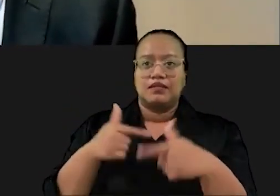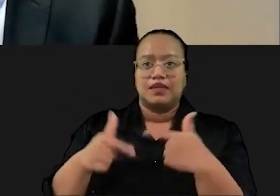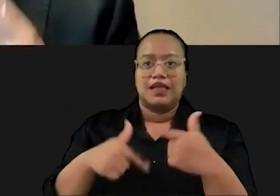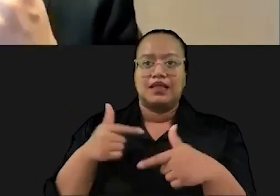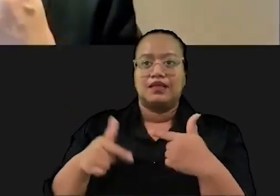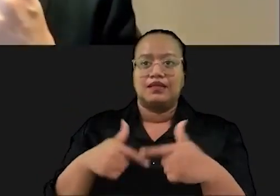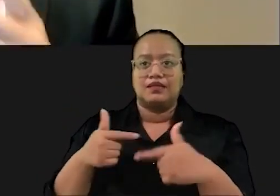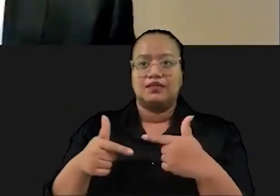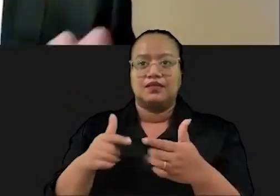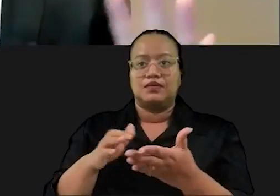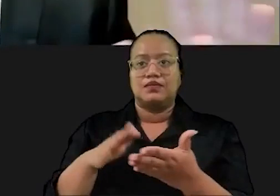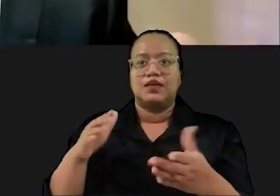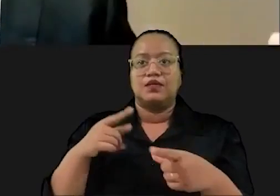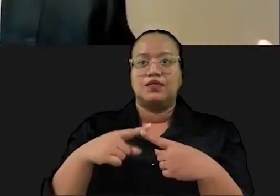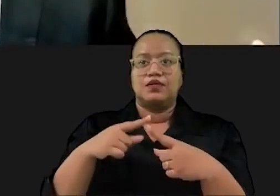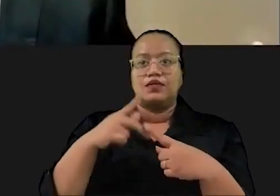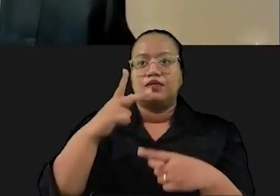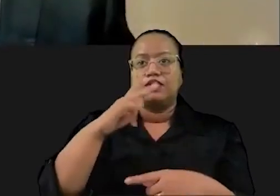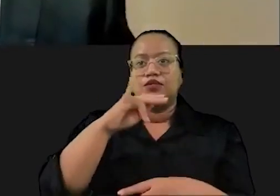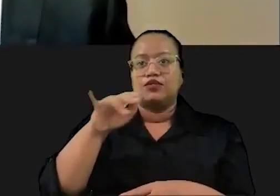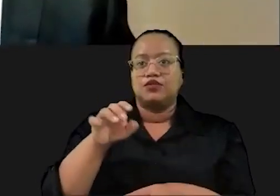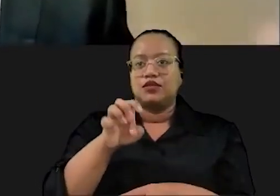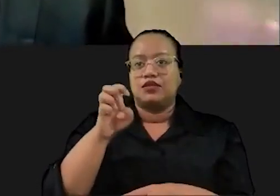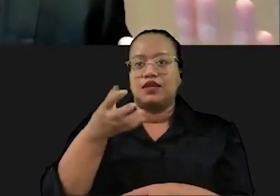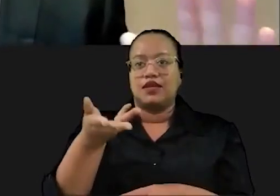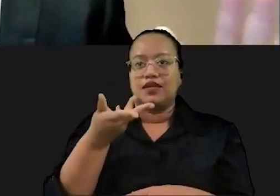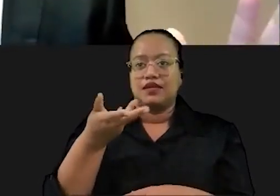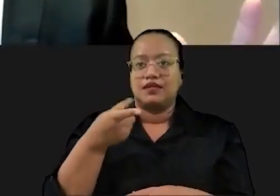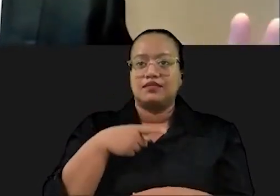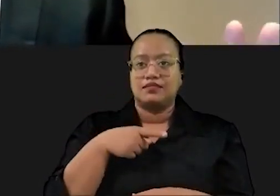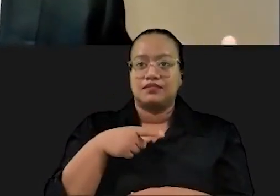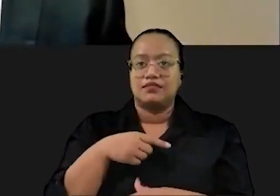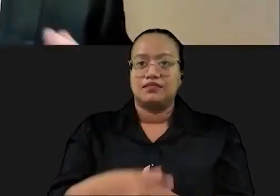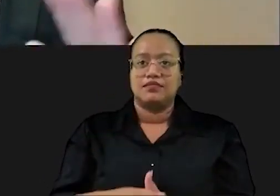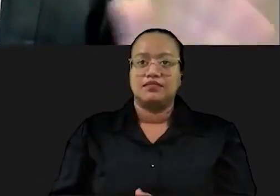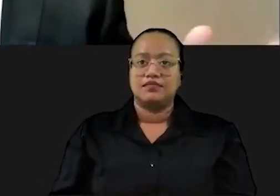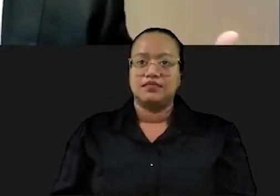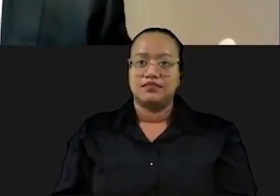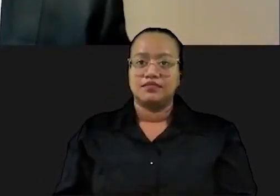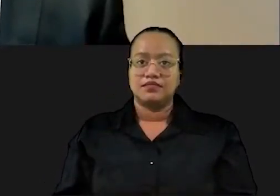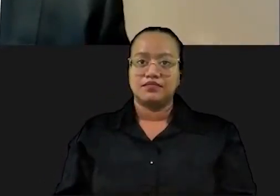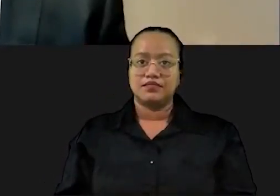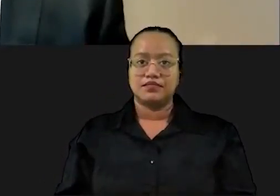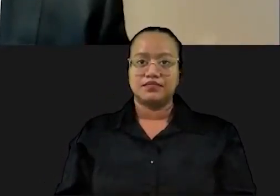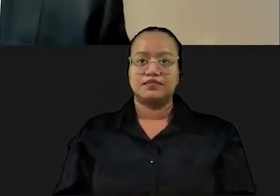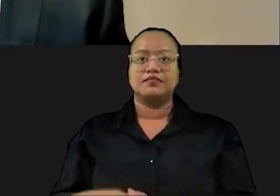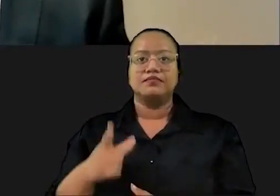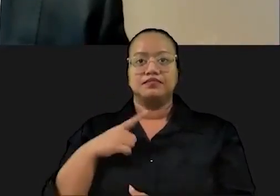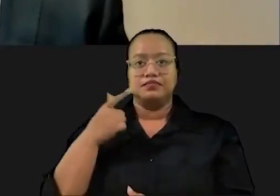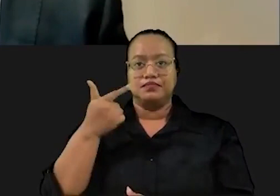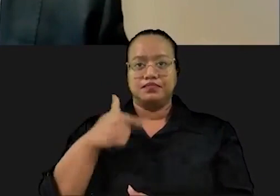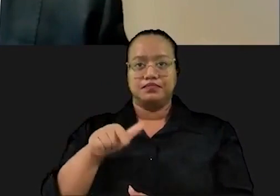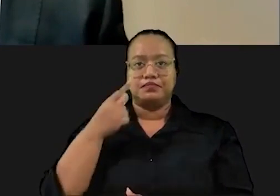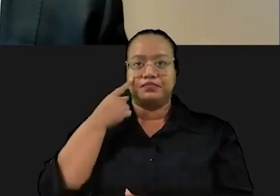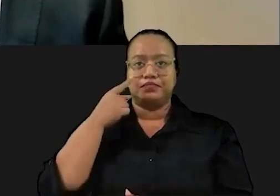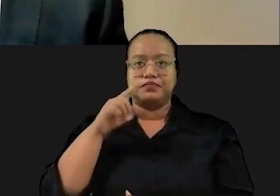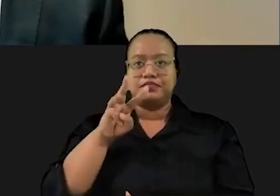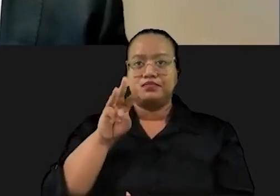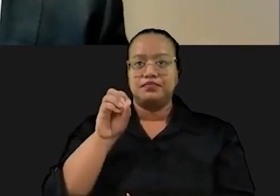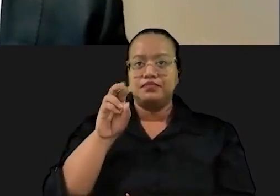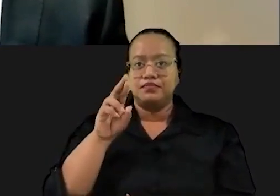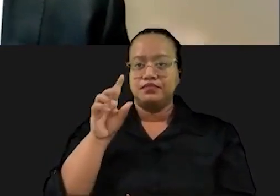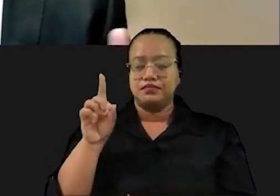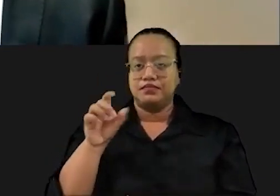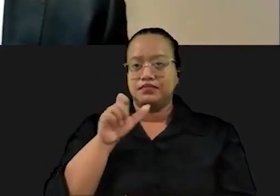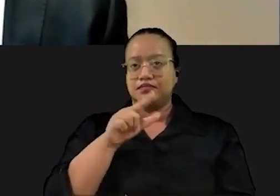PJE. Então, aquela imagem de novo do Word, né? Eu criar um fluxo no PJE é mais ou menos essa analogia aqui de eu criar um fluxo dentro do Word, vamos